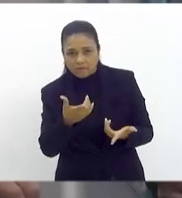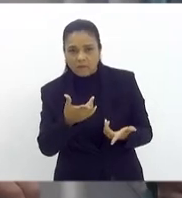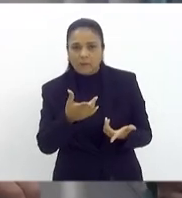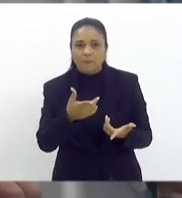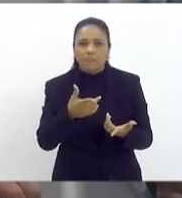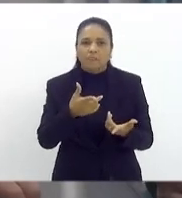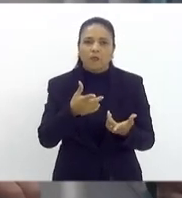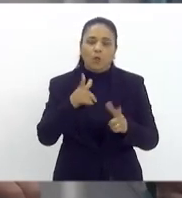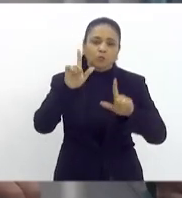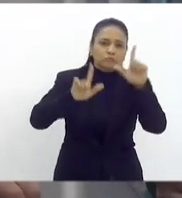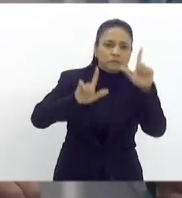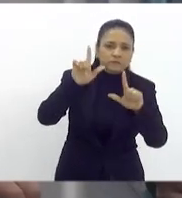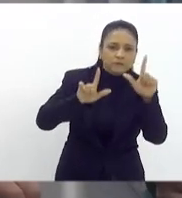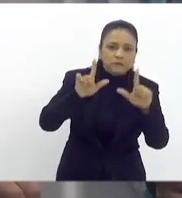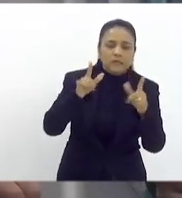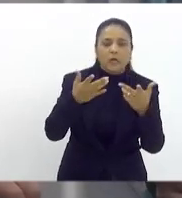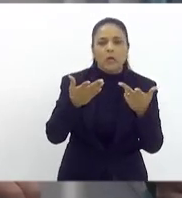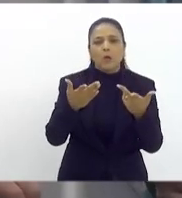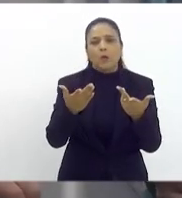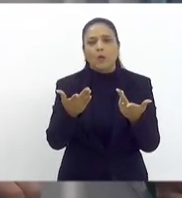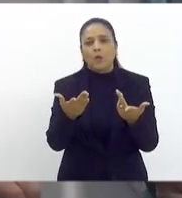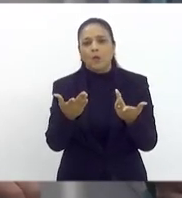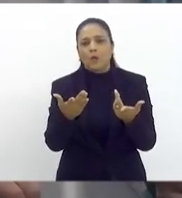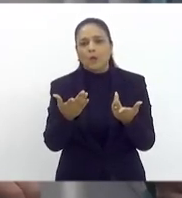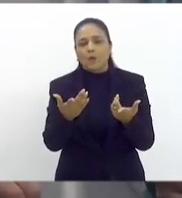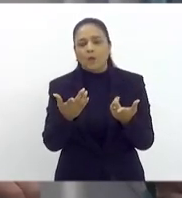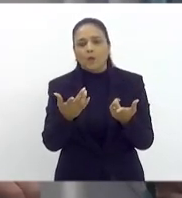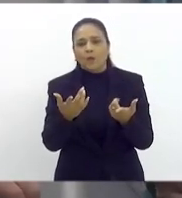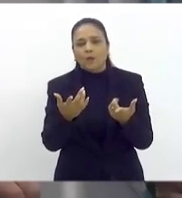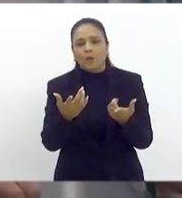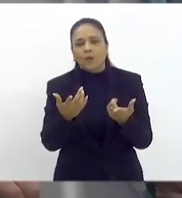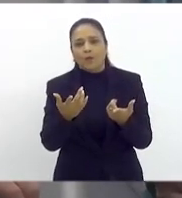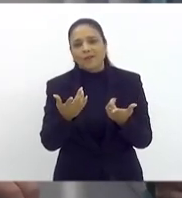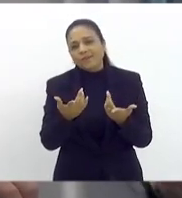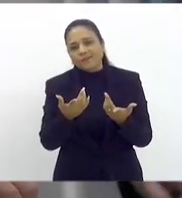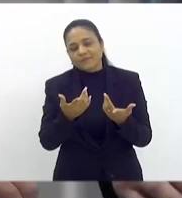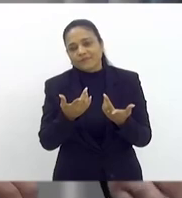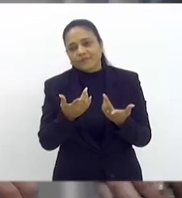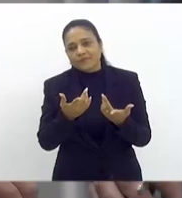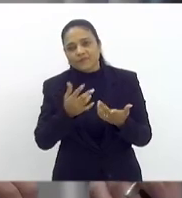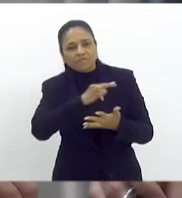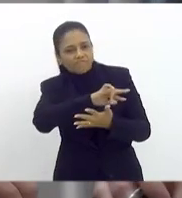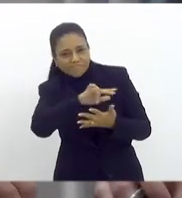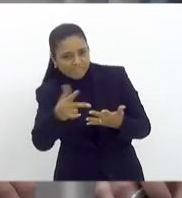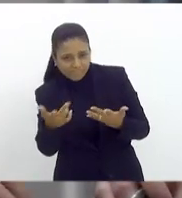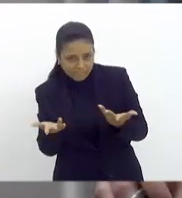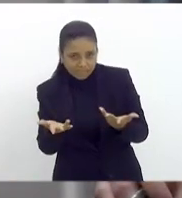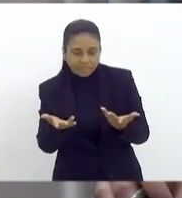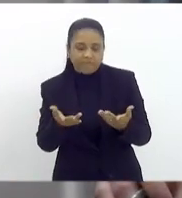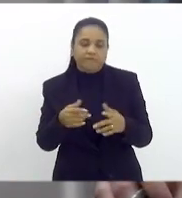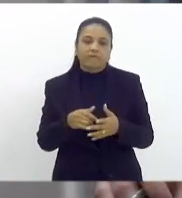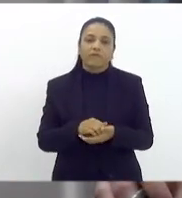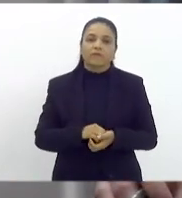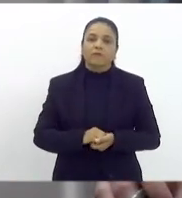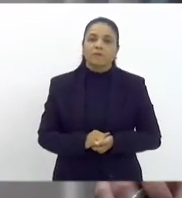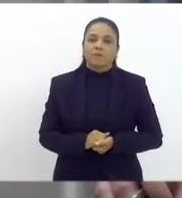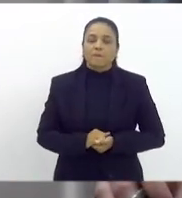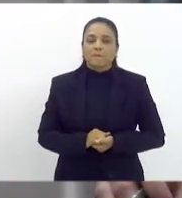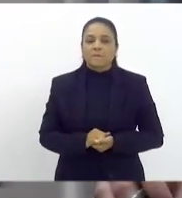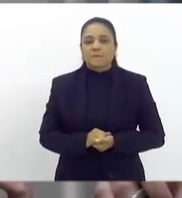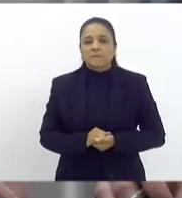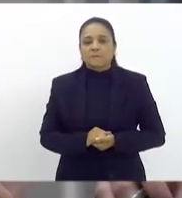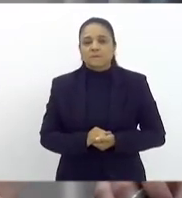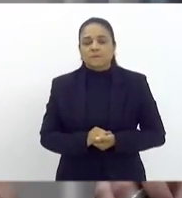televisivas e dessas naturezas.